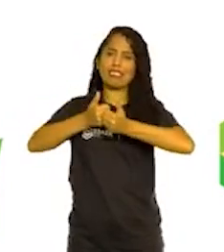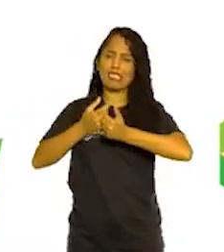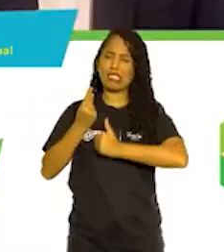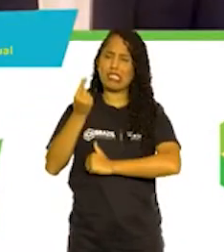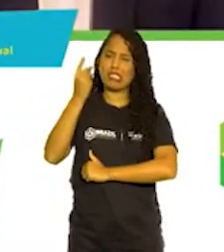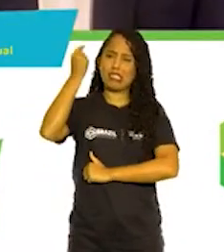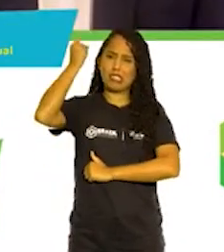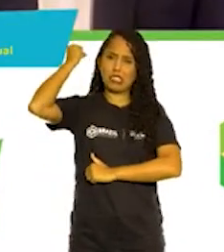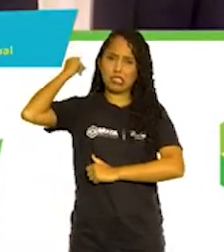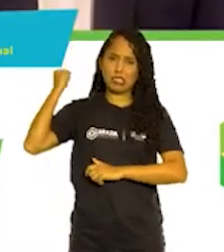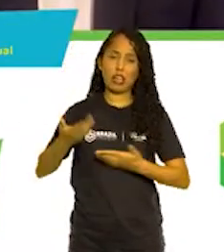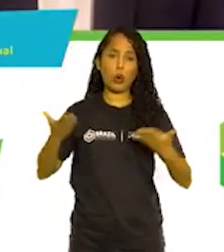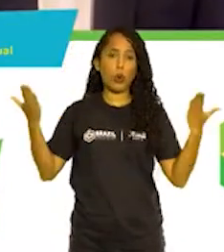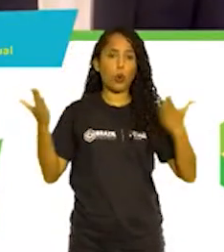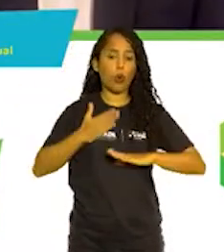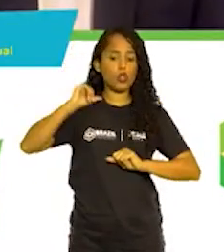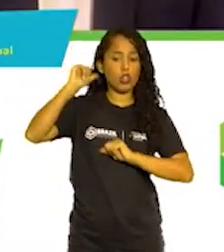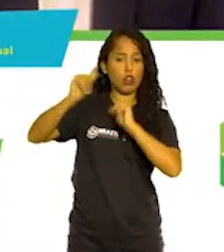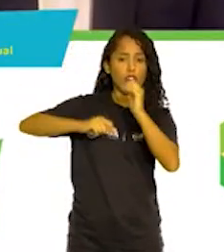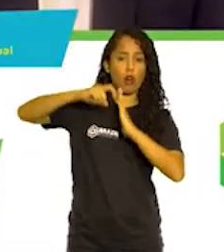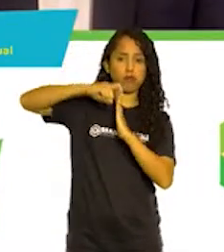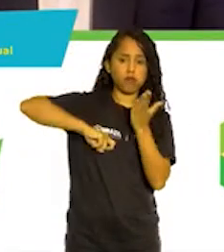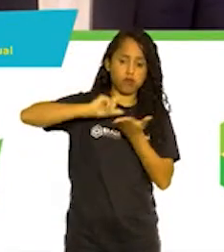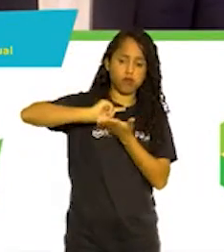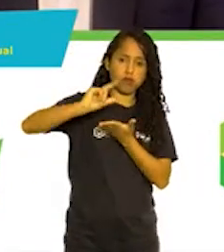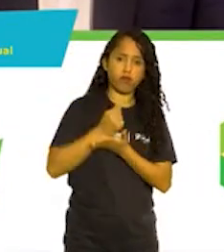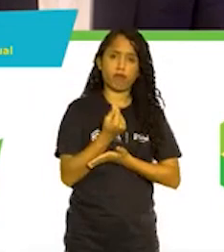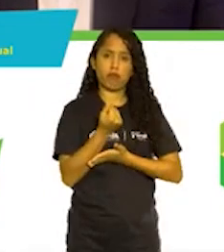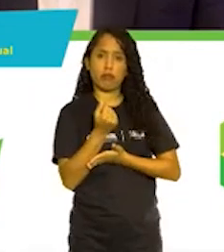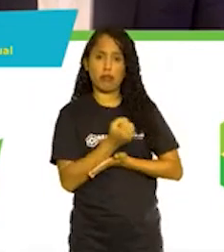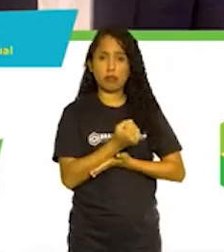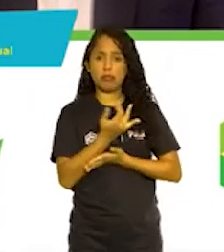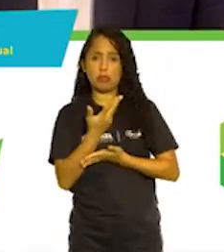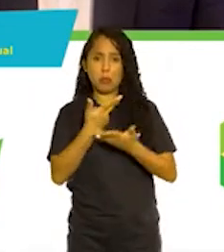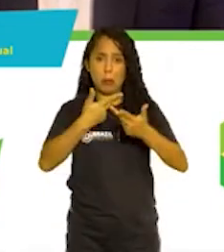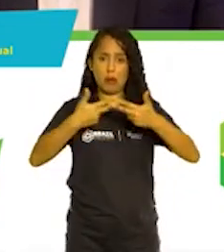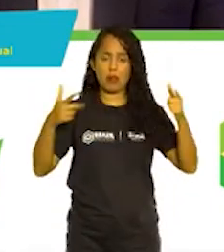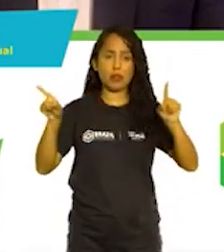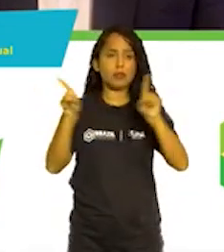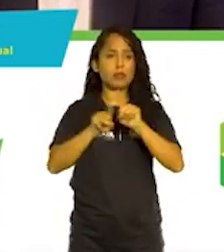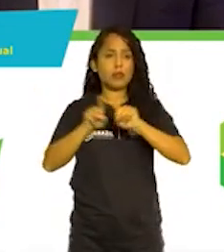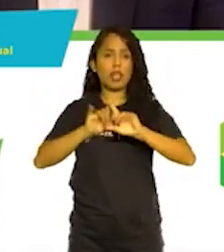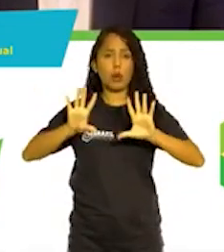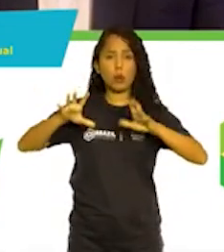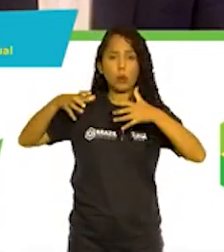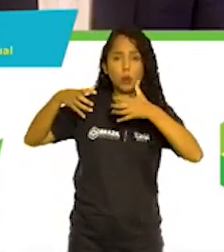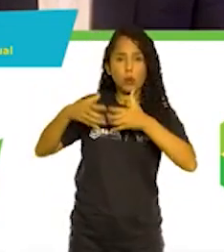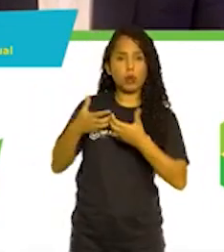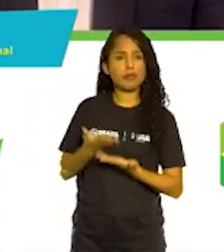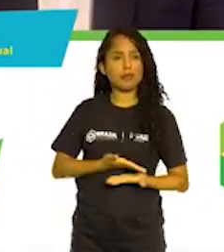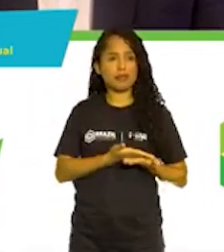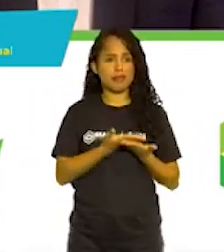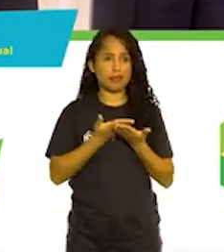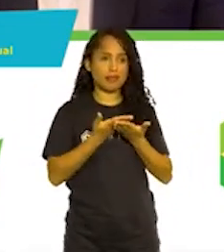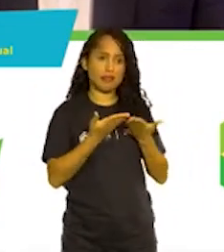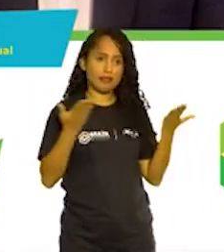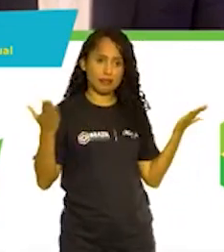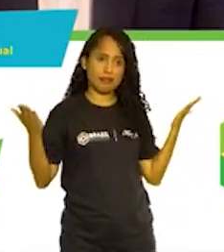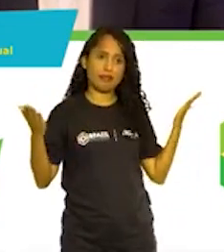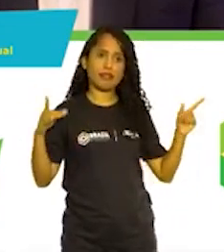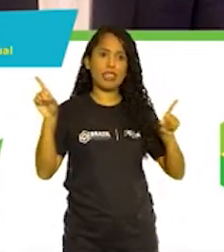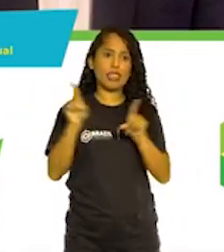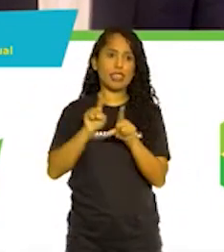falar sobre reforma fiscal e políticas sociais, Mansueto Almeida, que é um economista especialista